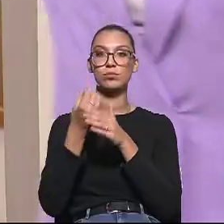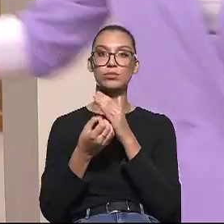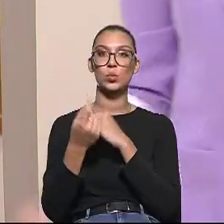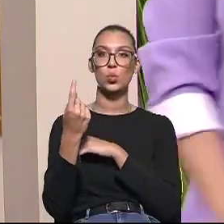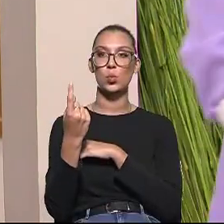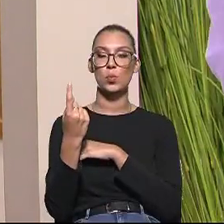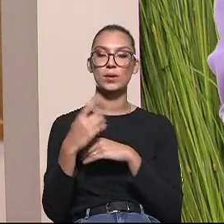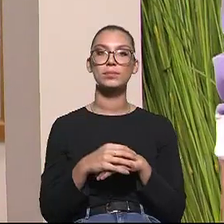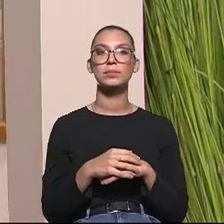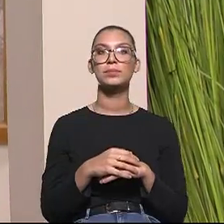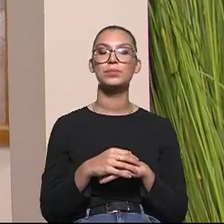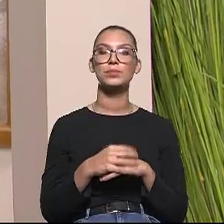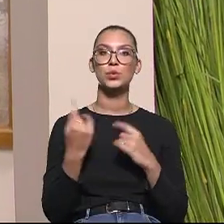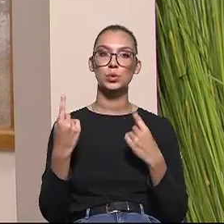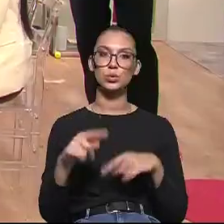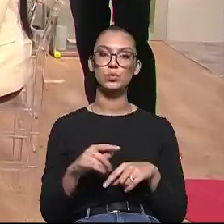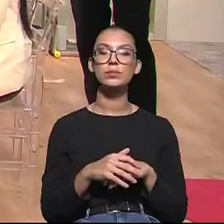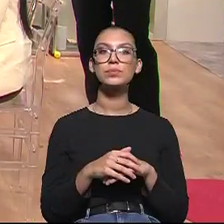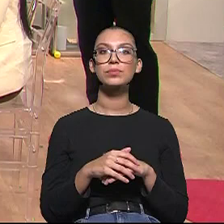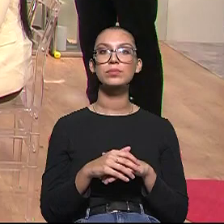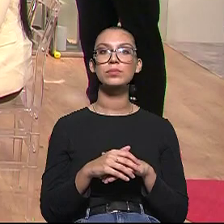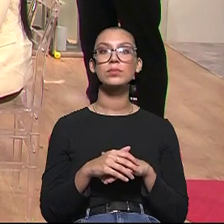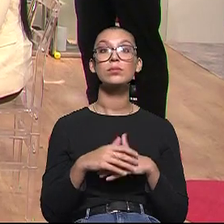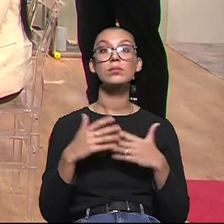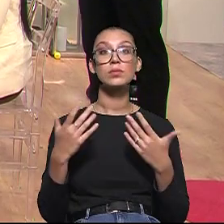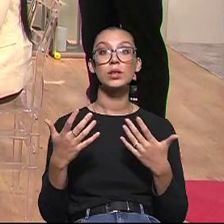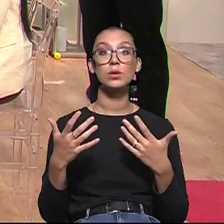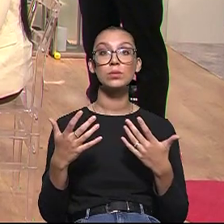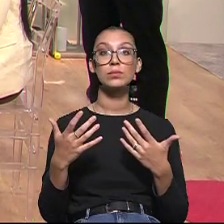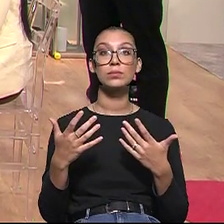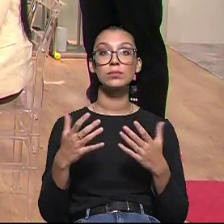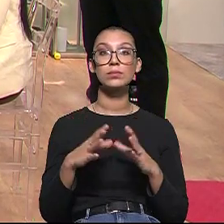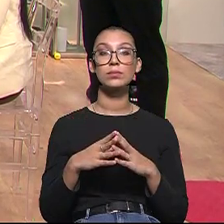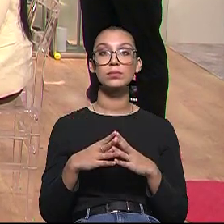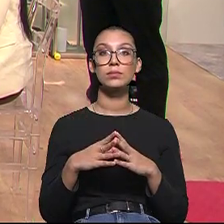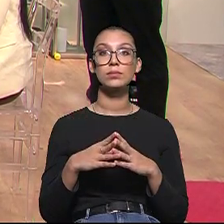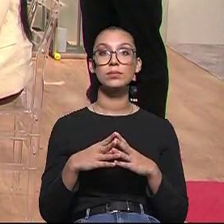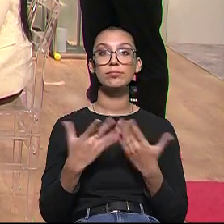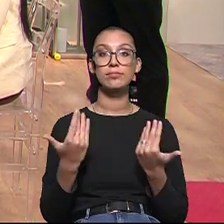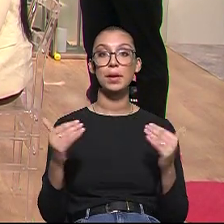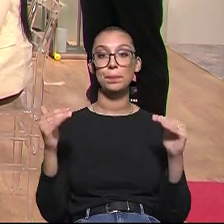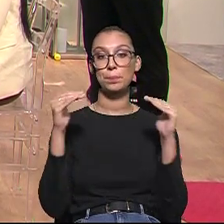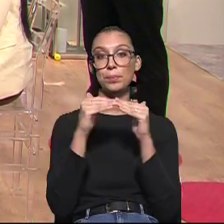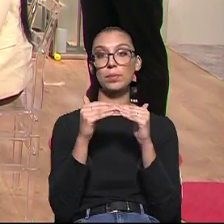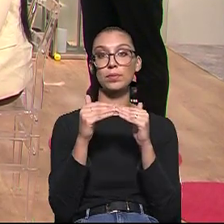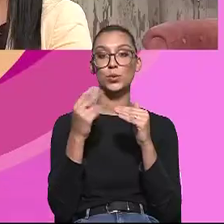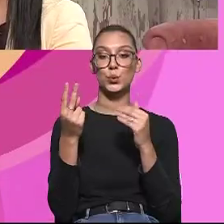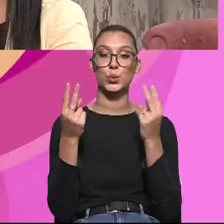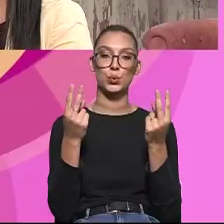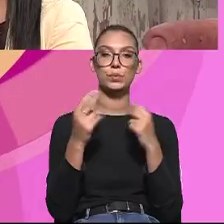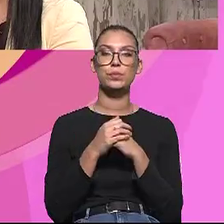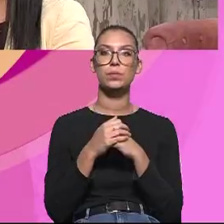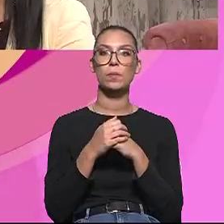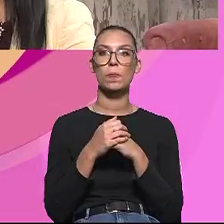uma bola apenas. O que significa que estamos empatados. Dois igual.